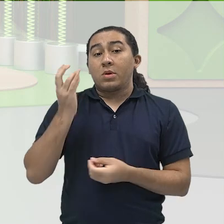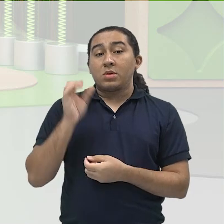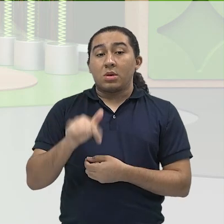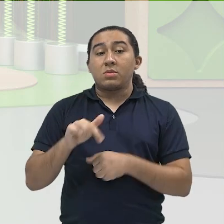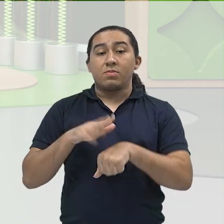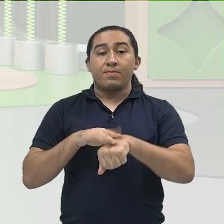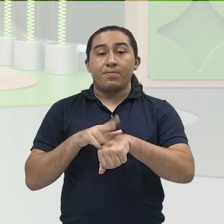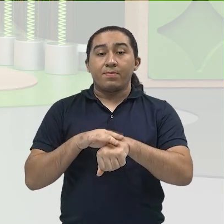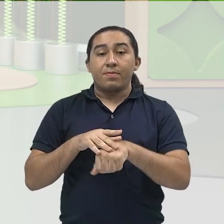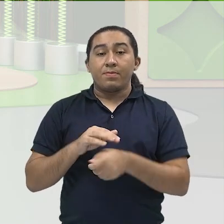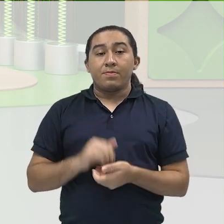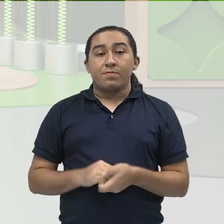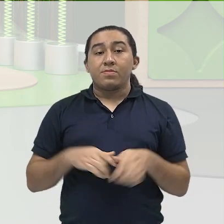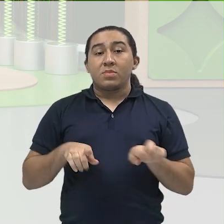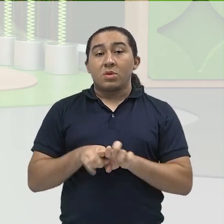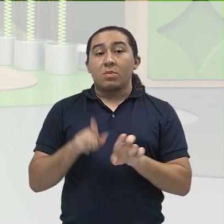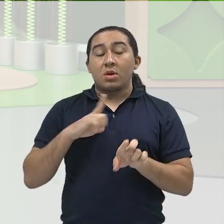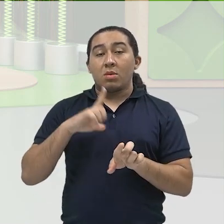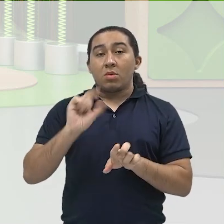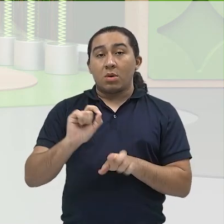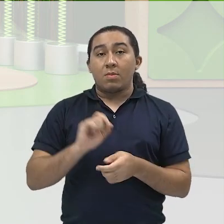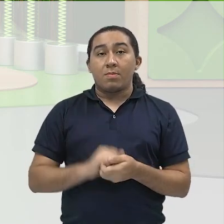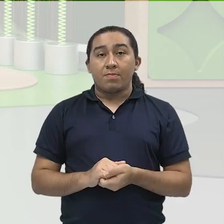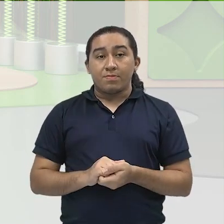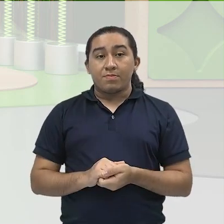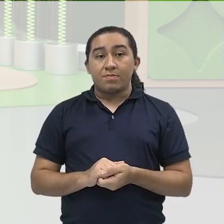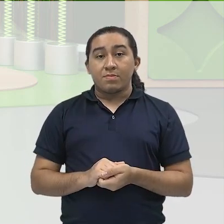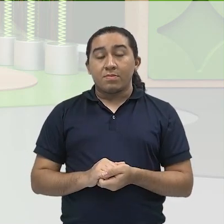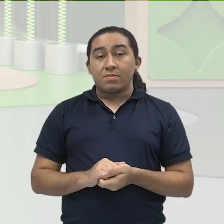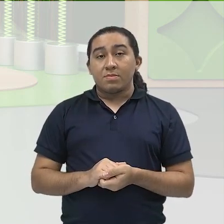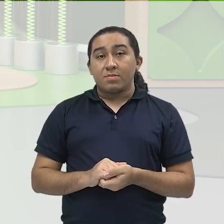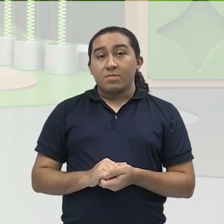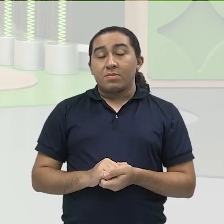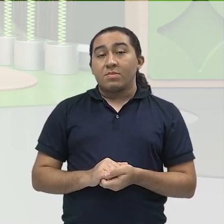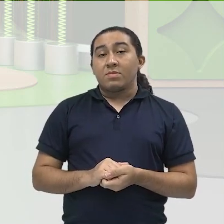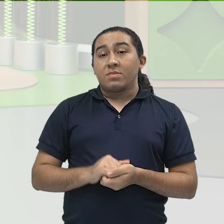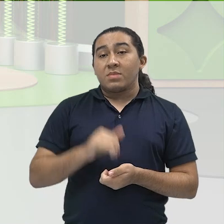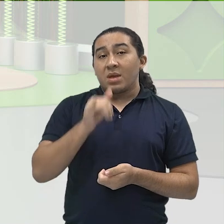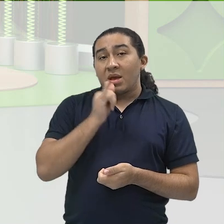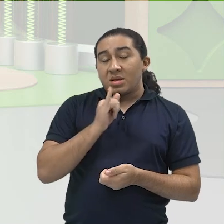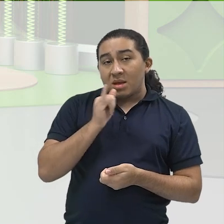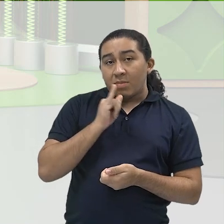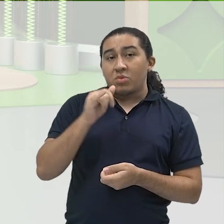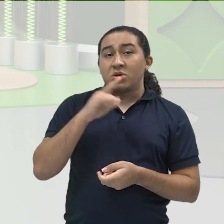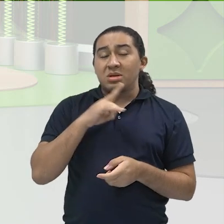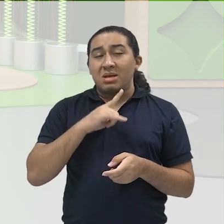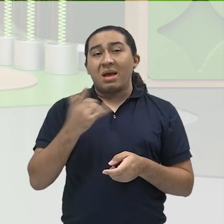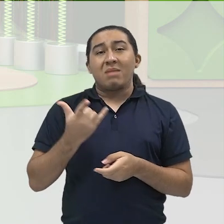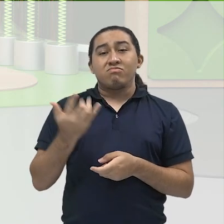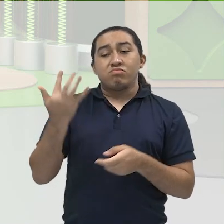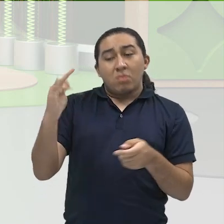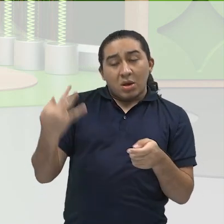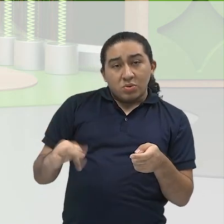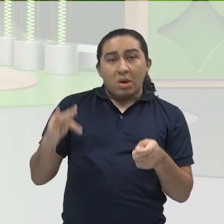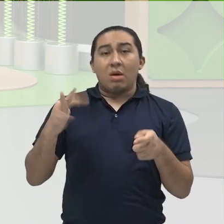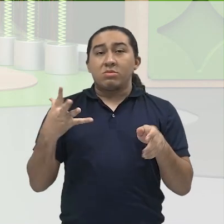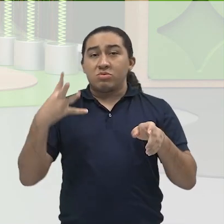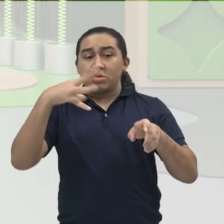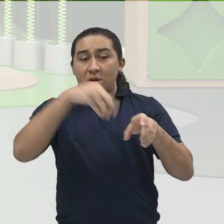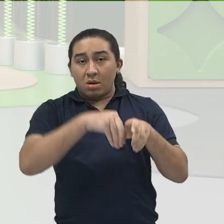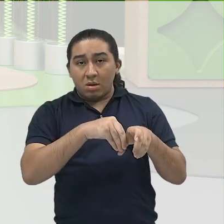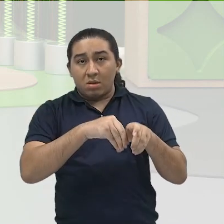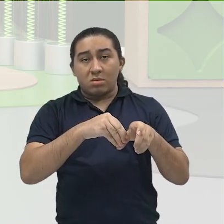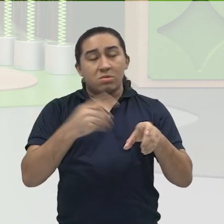doença? Vai ocorrer através de lesões, tá? Então, essas lesões genitais, elas podem ser de alto risco, porque elas